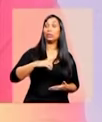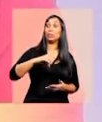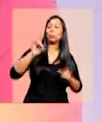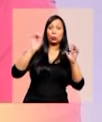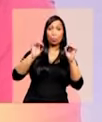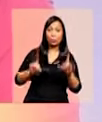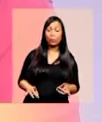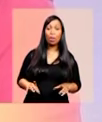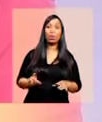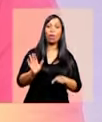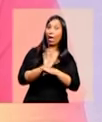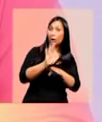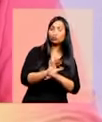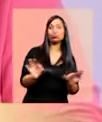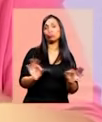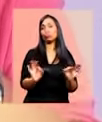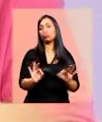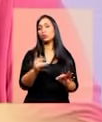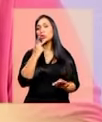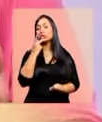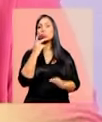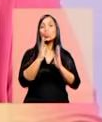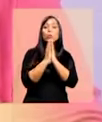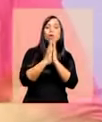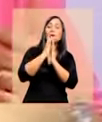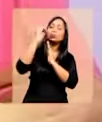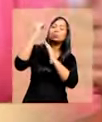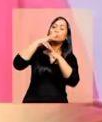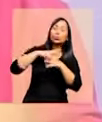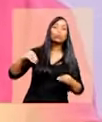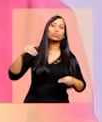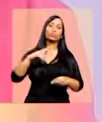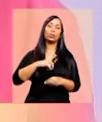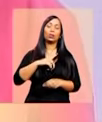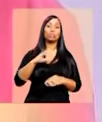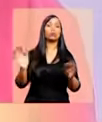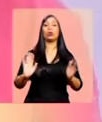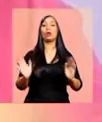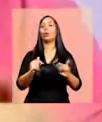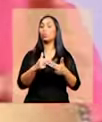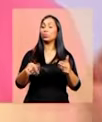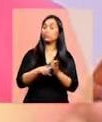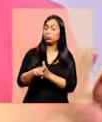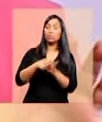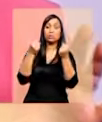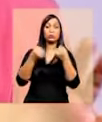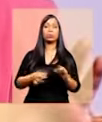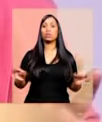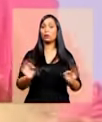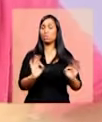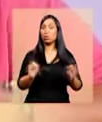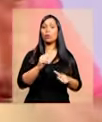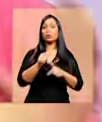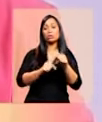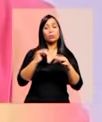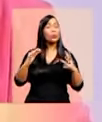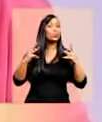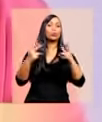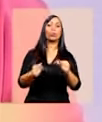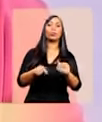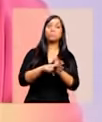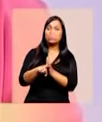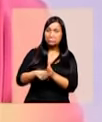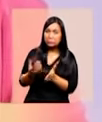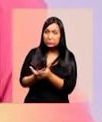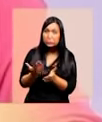um divino agindo ali. Né? Não quer dizer que pelo fato de eu ter orado, Deus está me curando. Não, não é isso que a ciência está explicando. Nesses trabalhos todos,